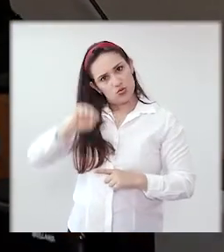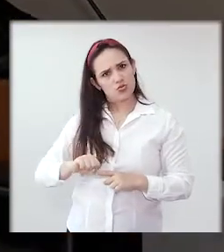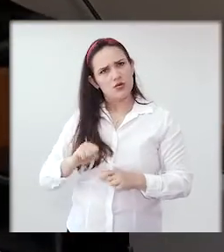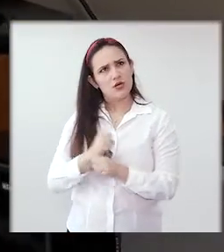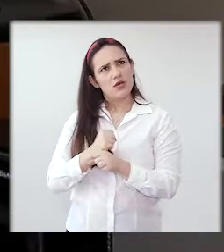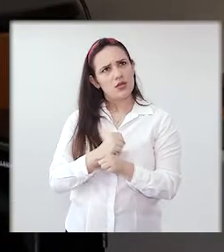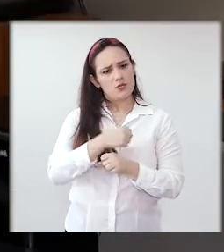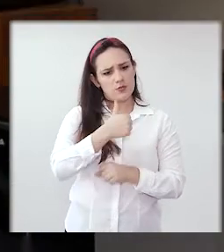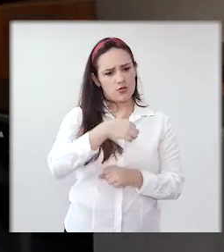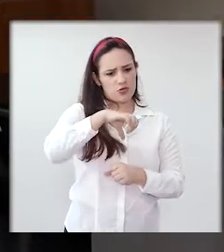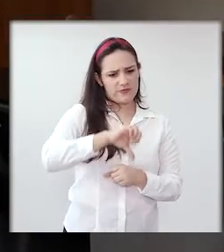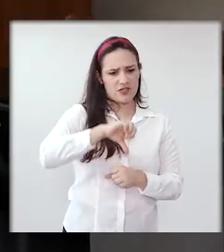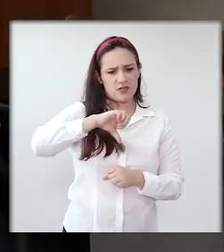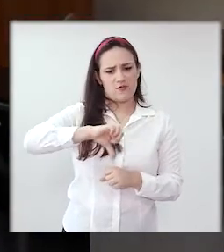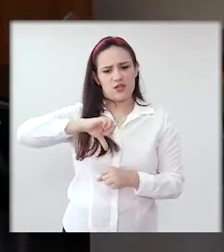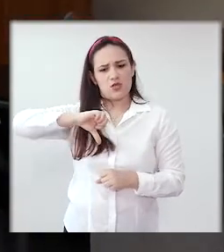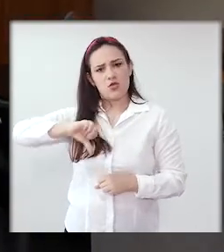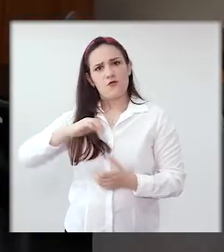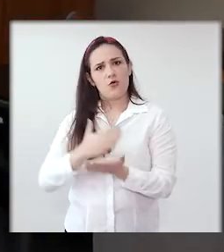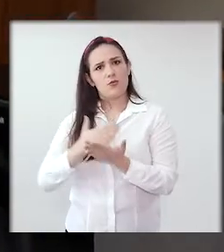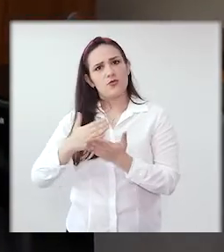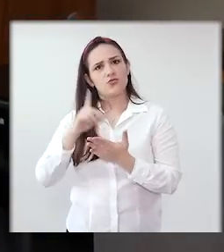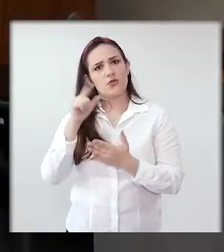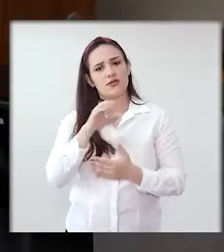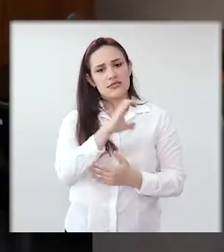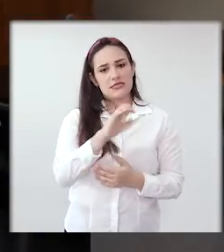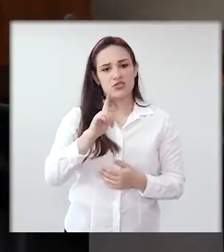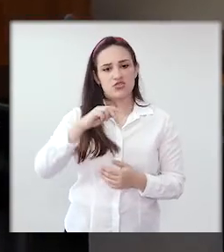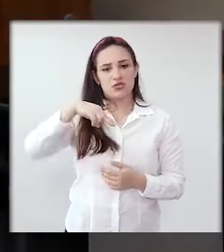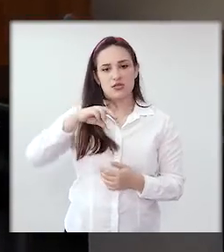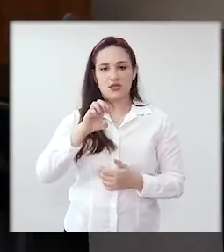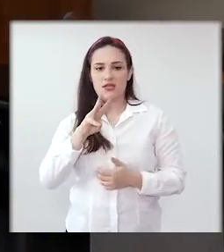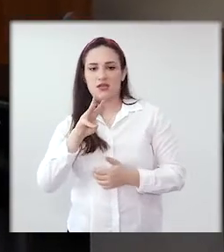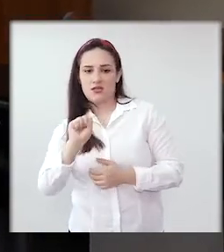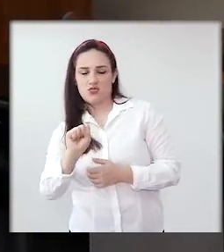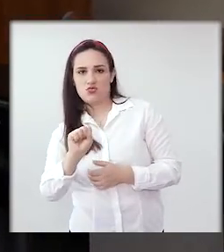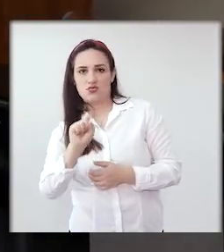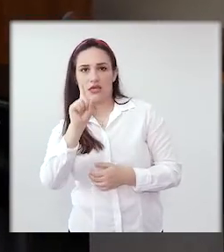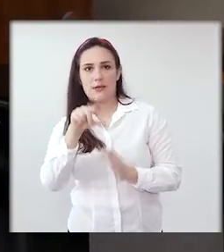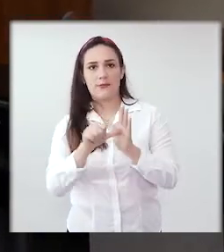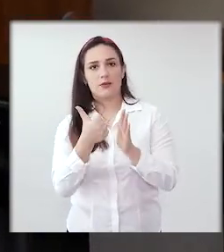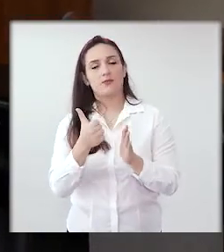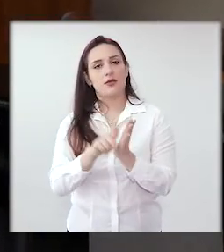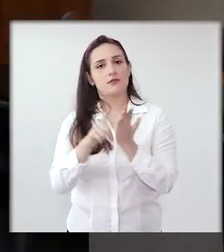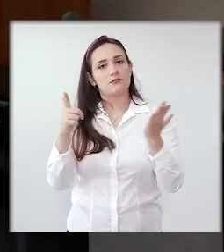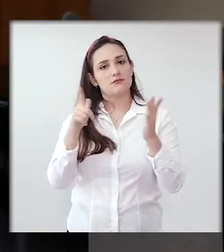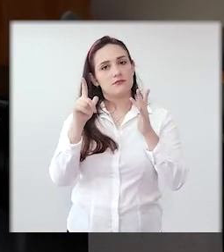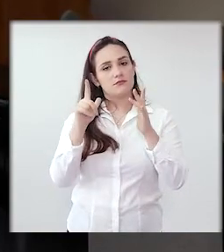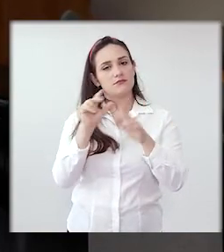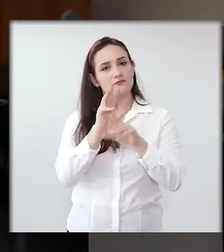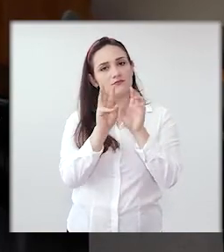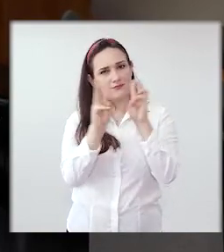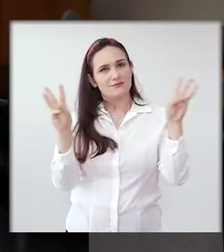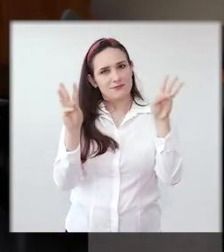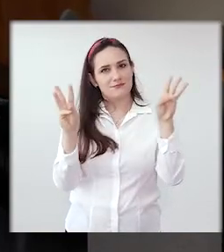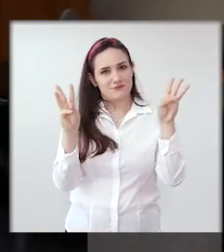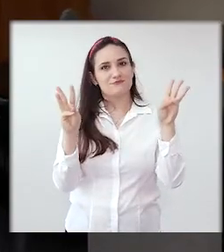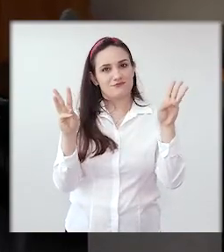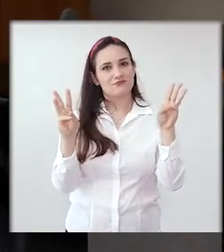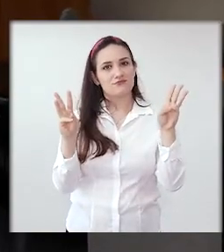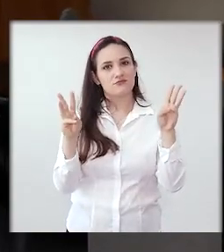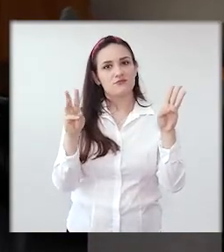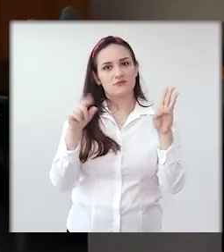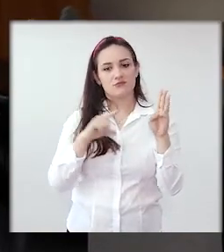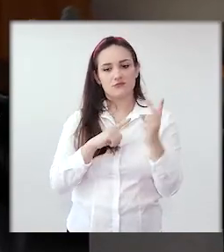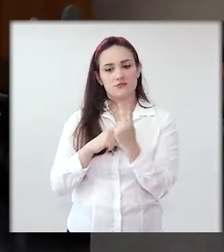em 1999 o Campo Grande News, o primeiro ciberjornal do estado. A iniciativa